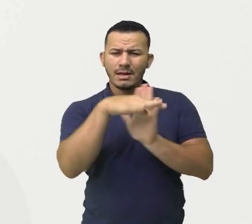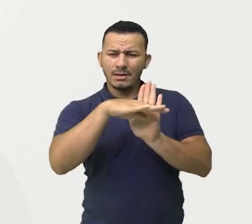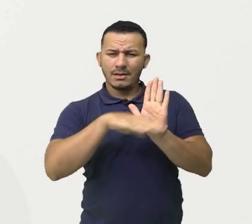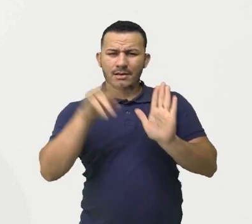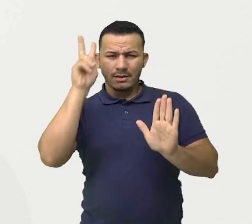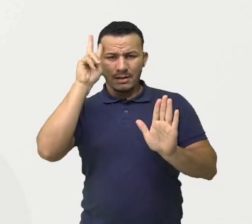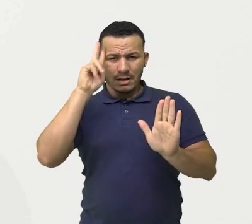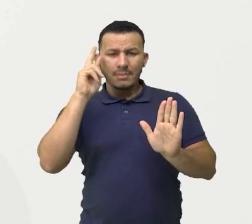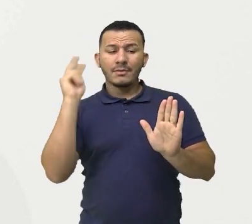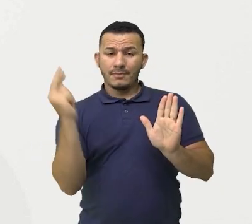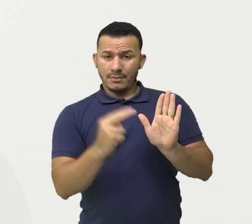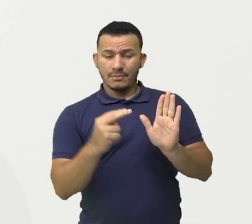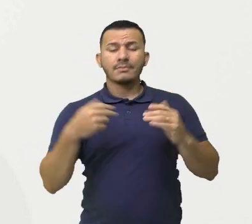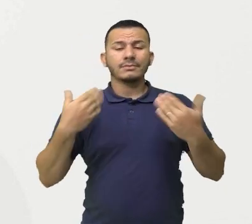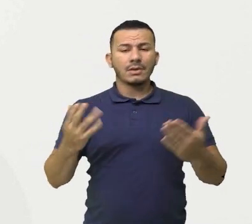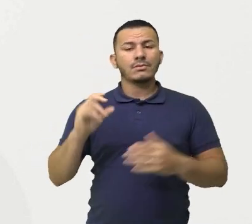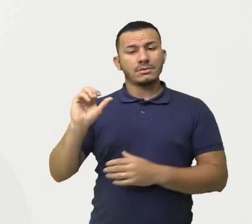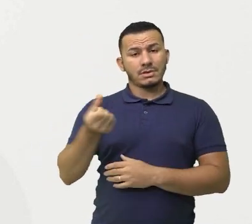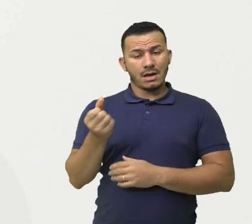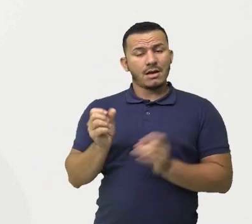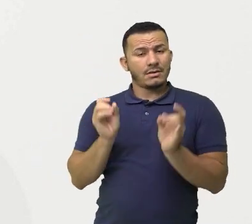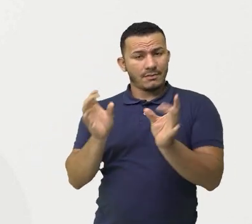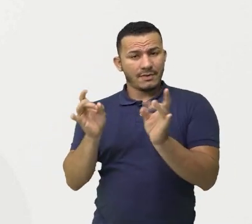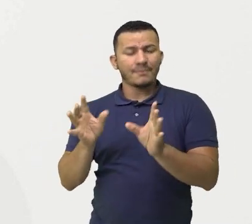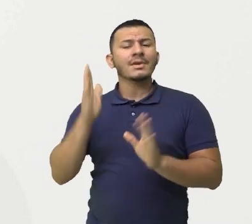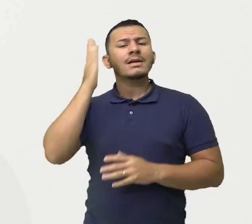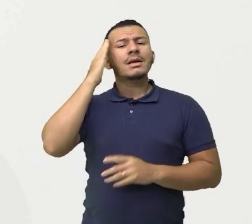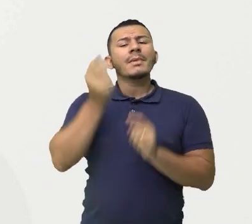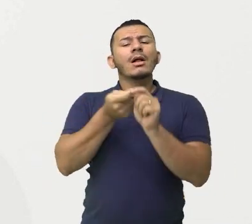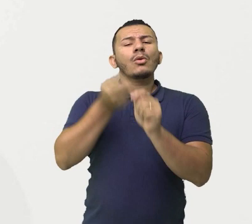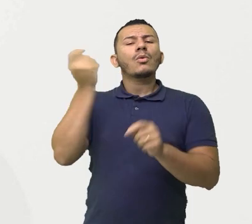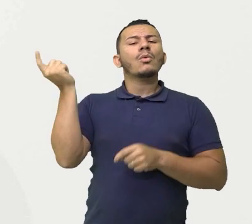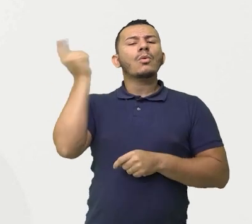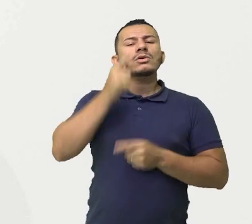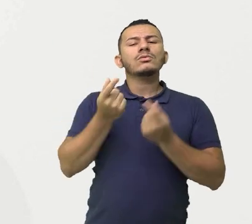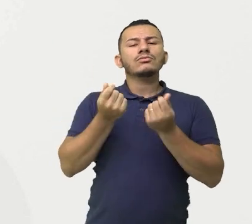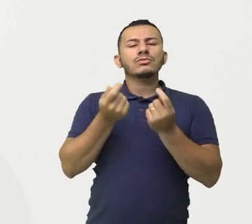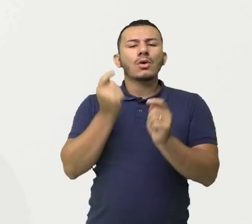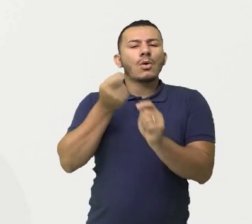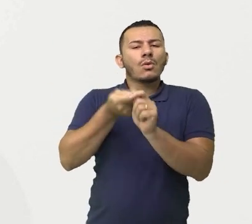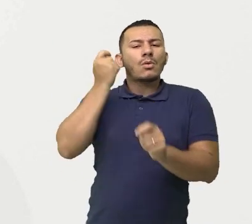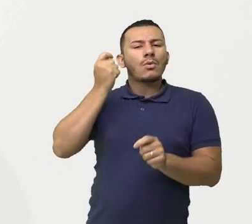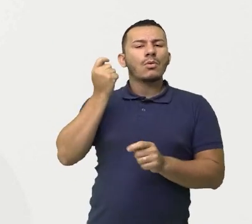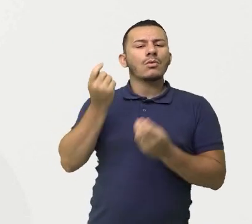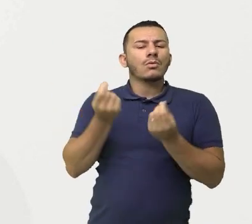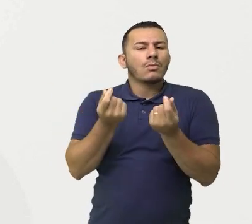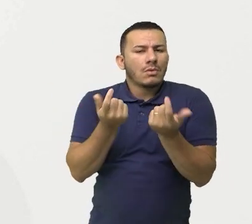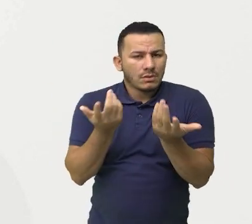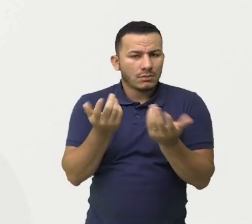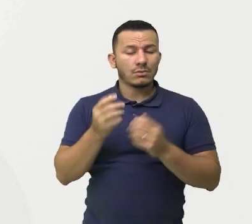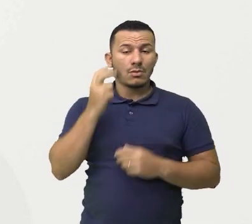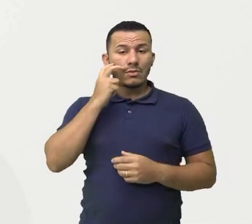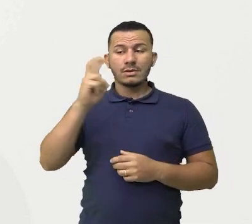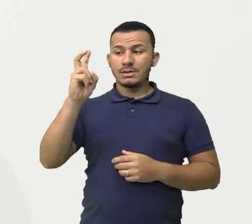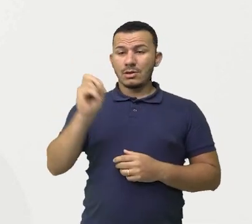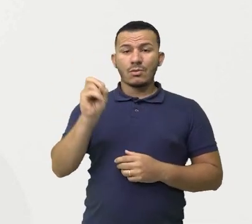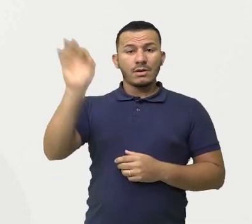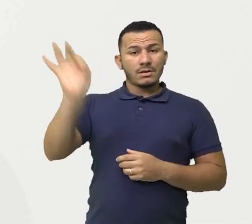6. Queremos saber quanto vai ser o lucro. O lucro, nós vamos fazer